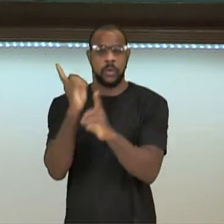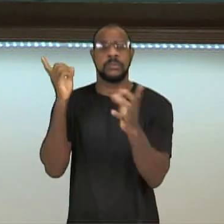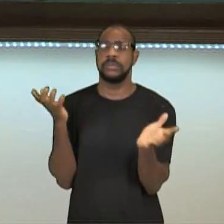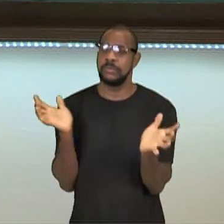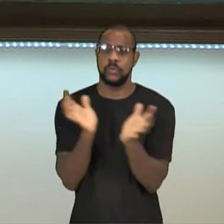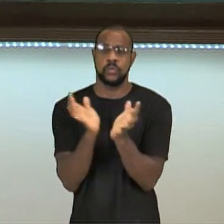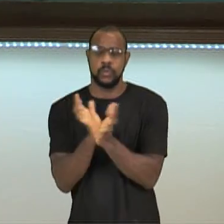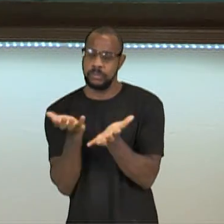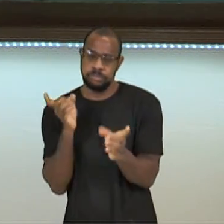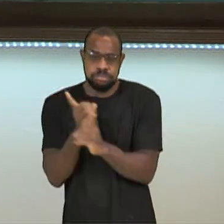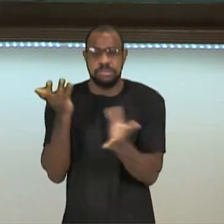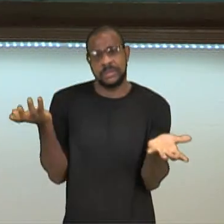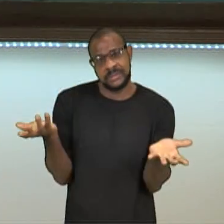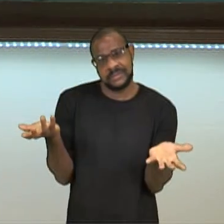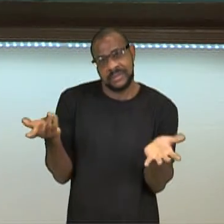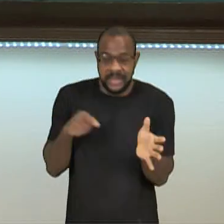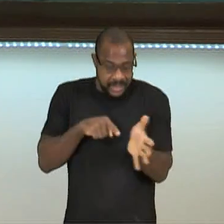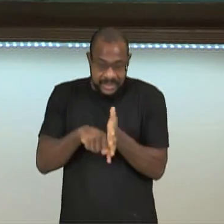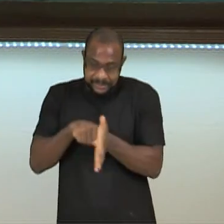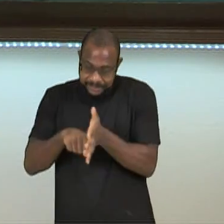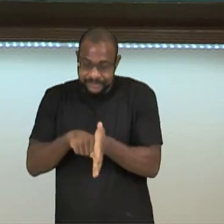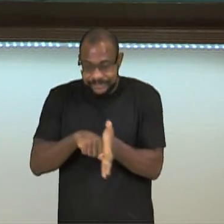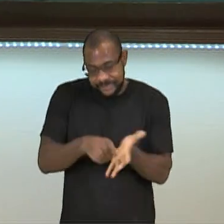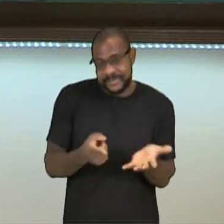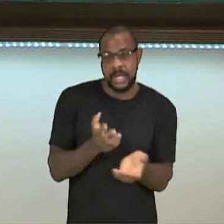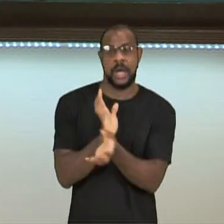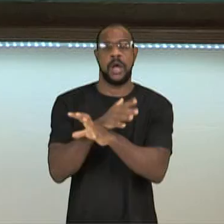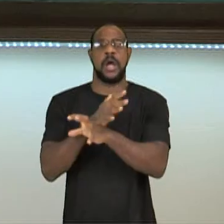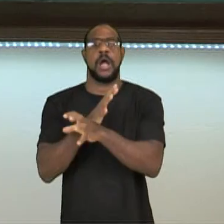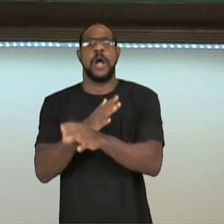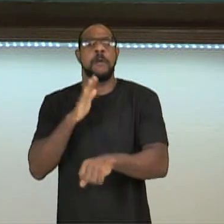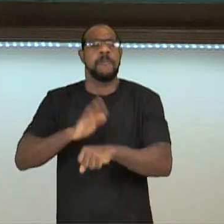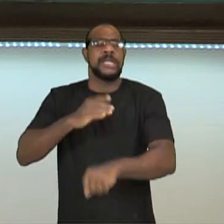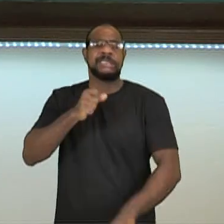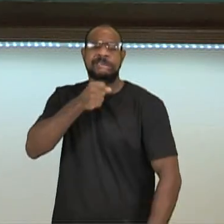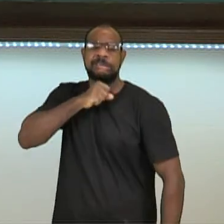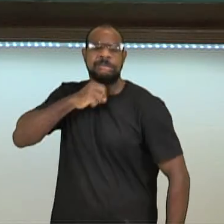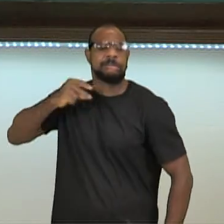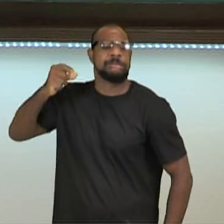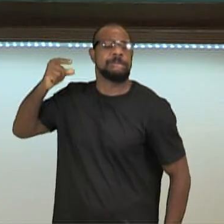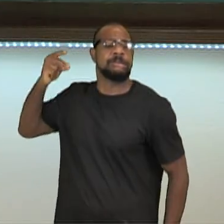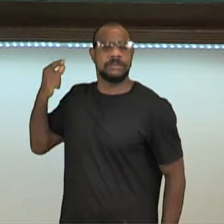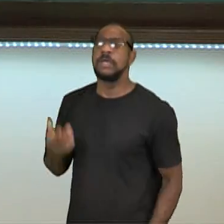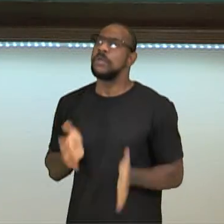Então a Lucy, até uns 20, 30 anos atrás, era o esqueleto mais antigo encontrado. Já